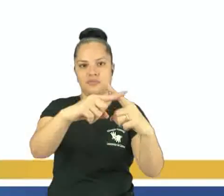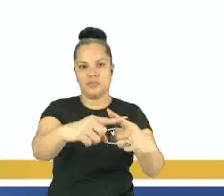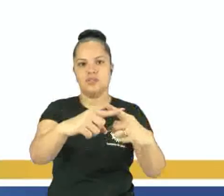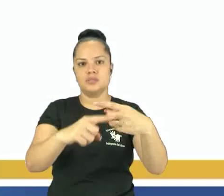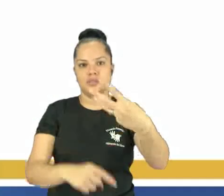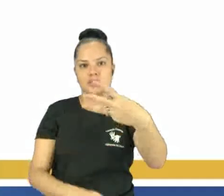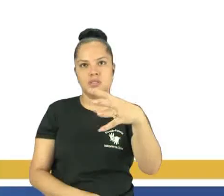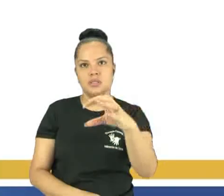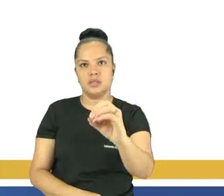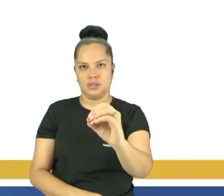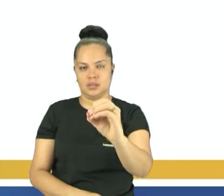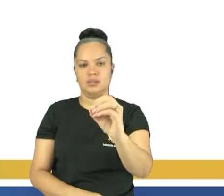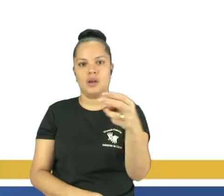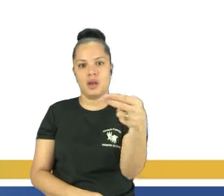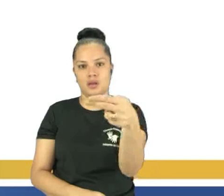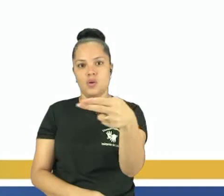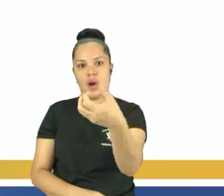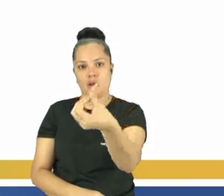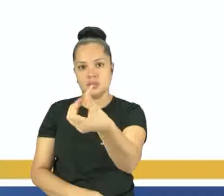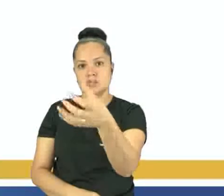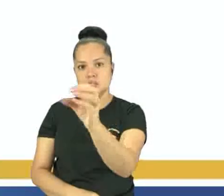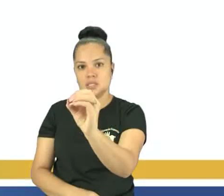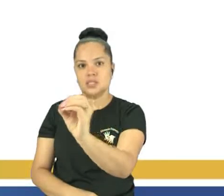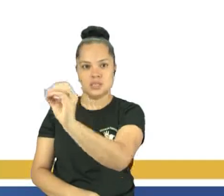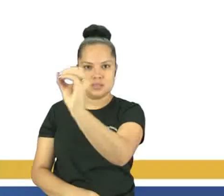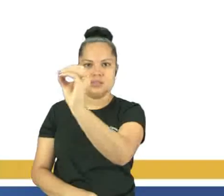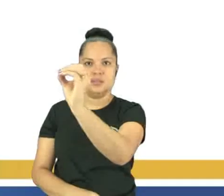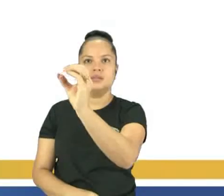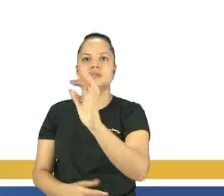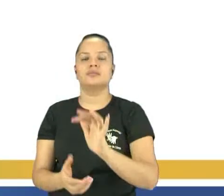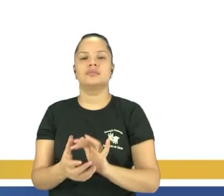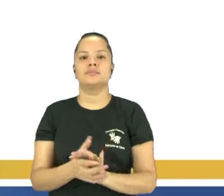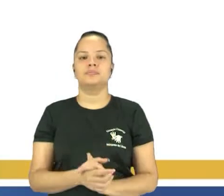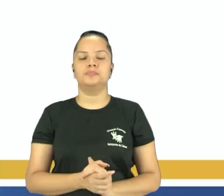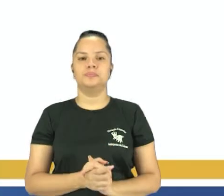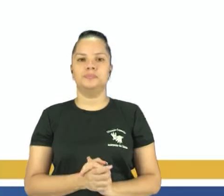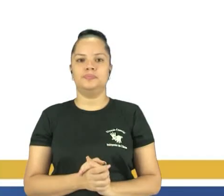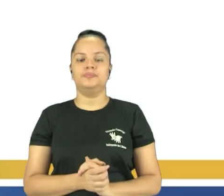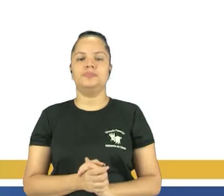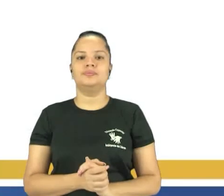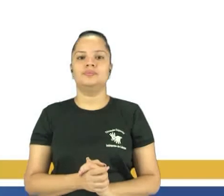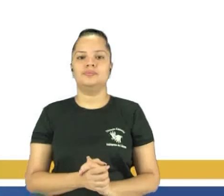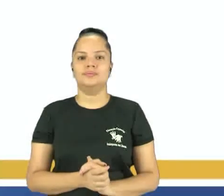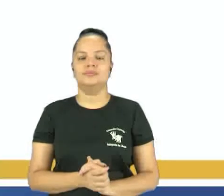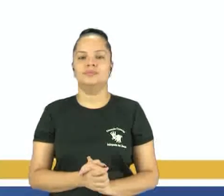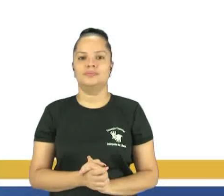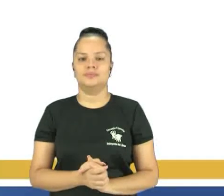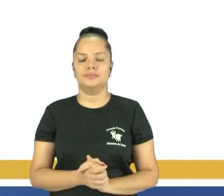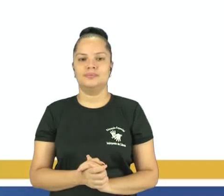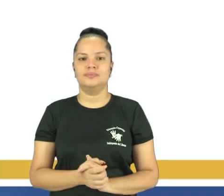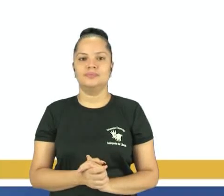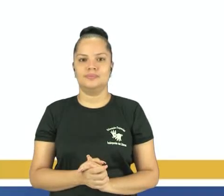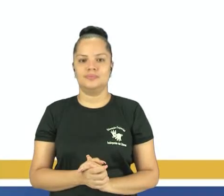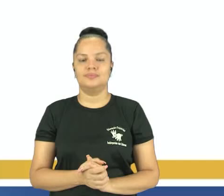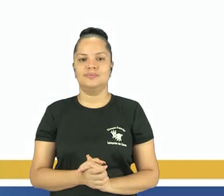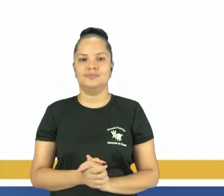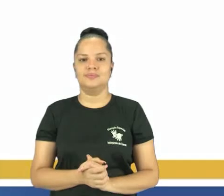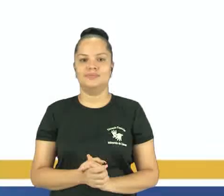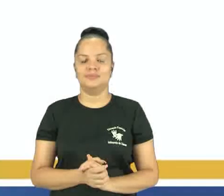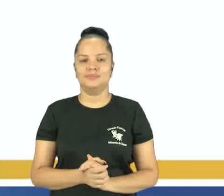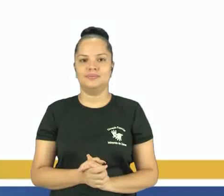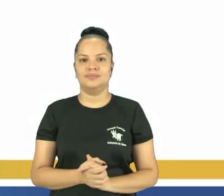descobrir é igual a 2x. 2x, né, 2 vezes 30, que é igual a 60 graus, tudo